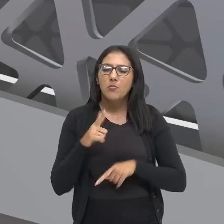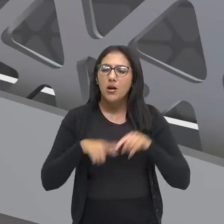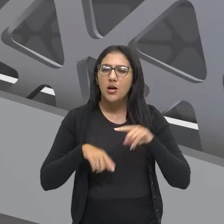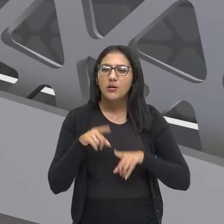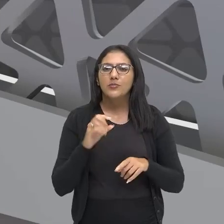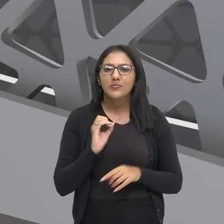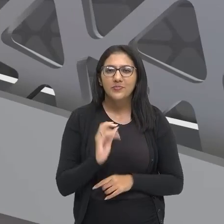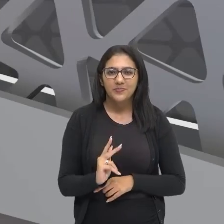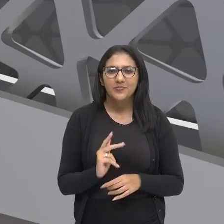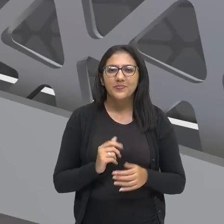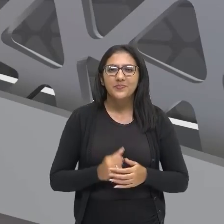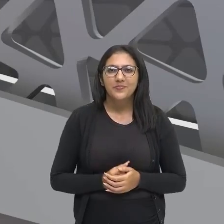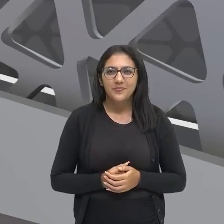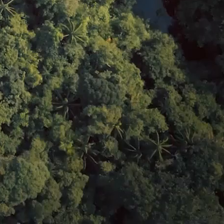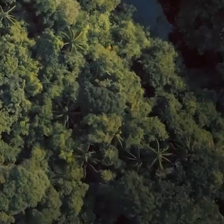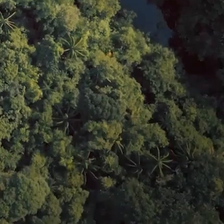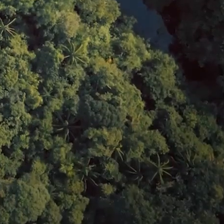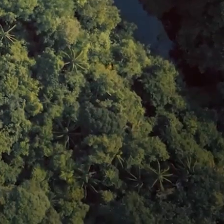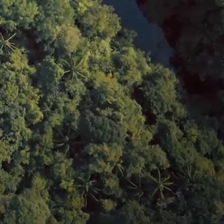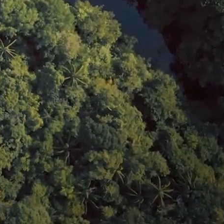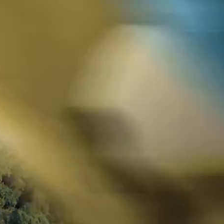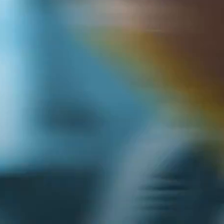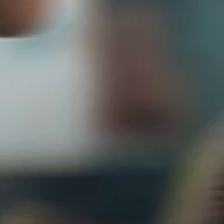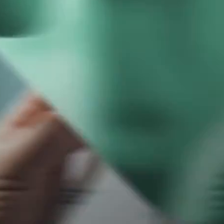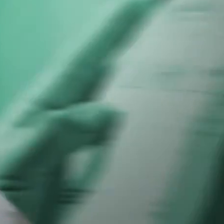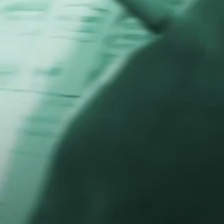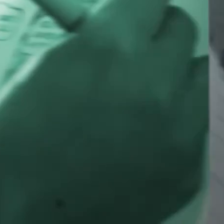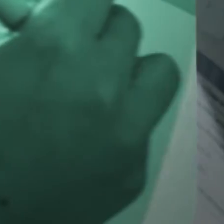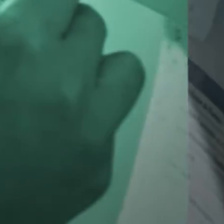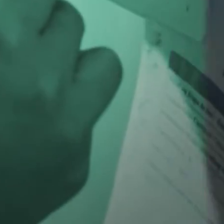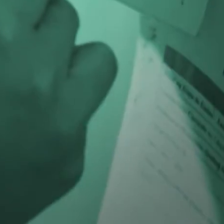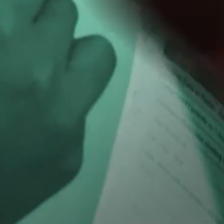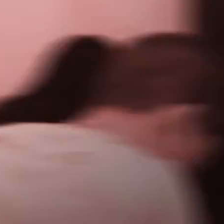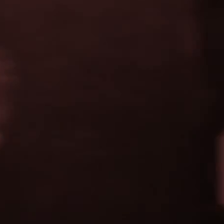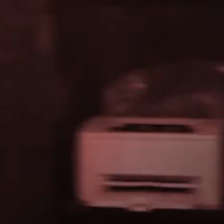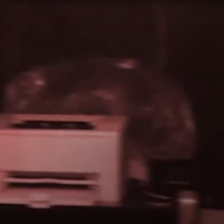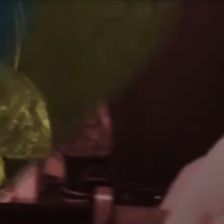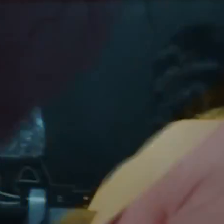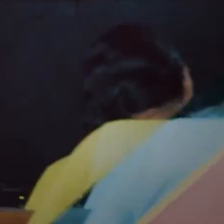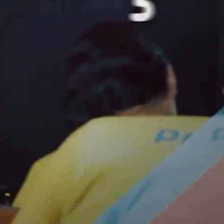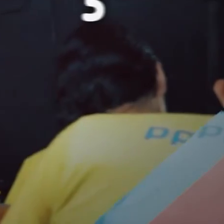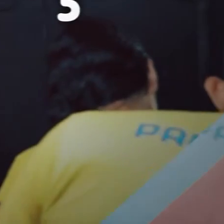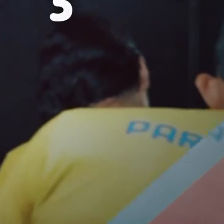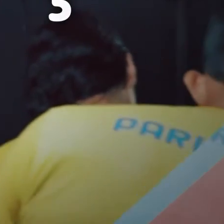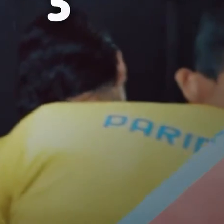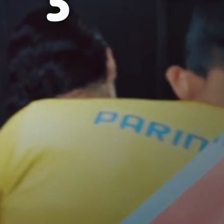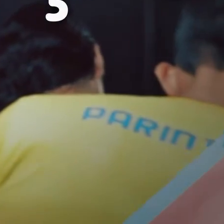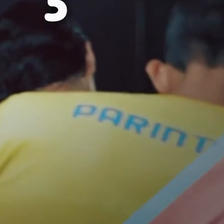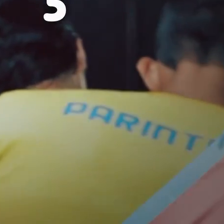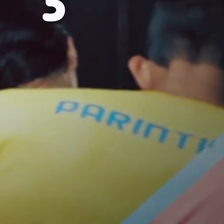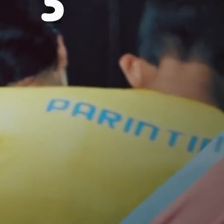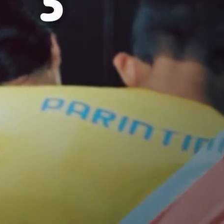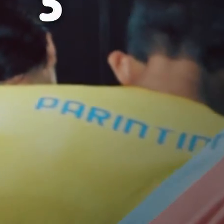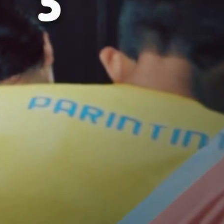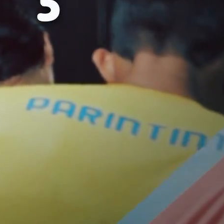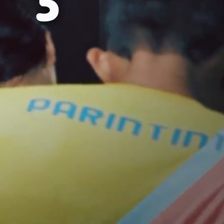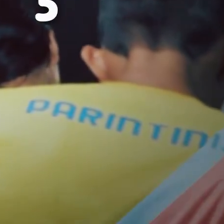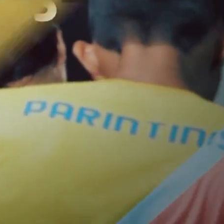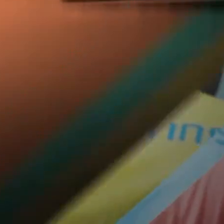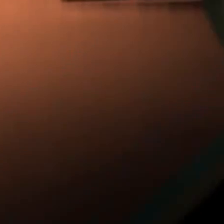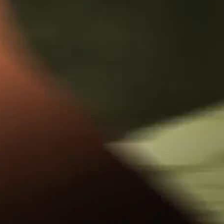ele tablet, notebook, computador pessoal, seja ele um smartphone ou um celular,